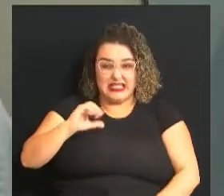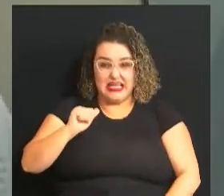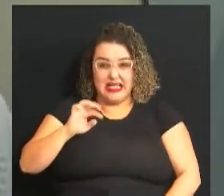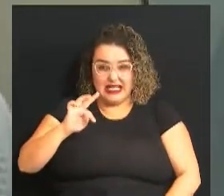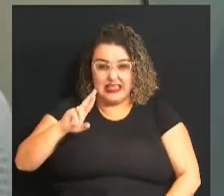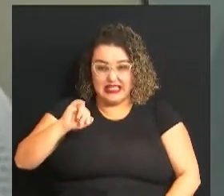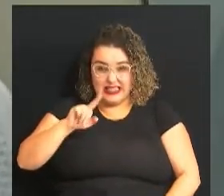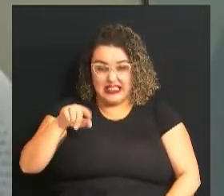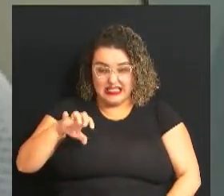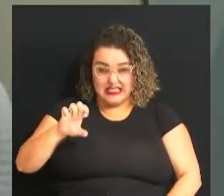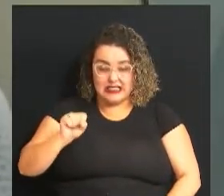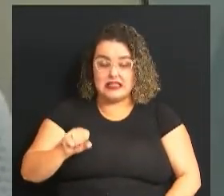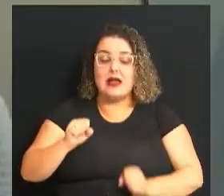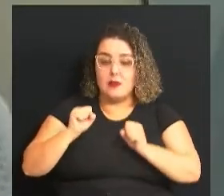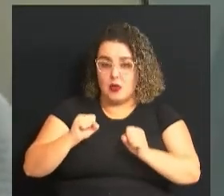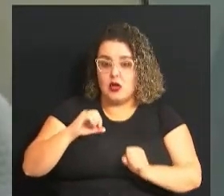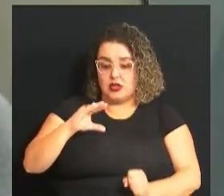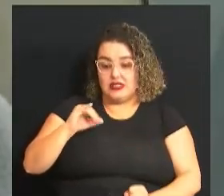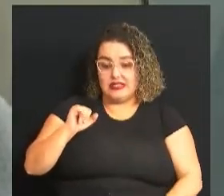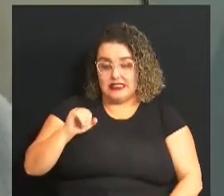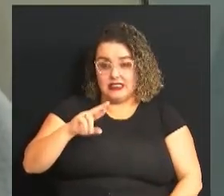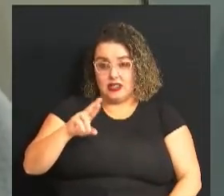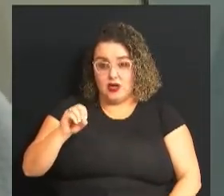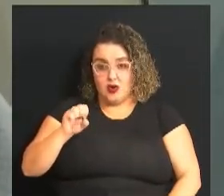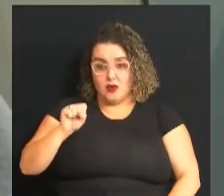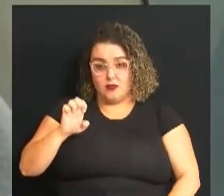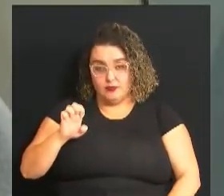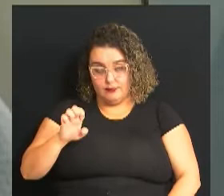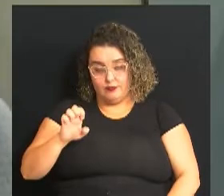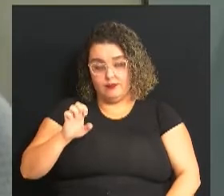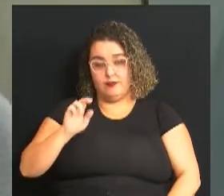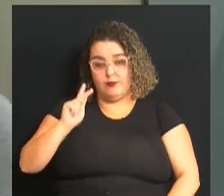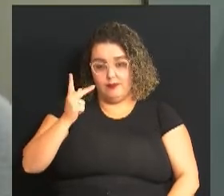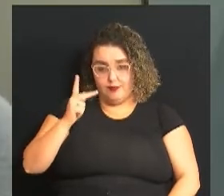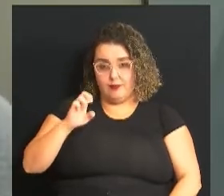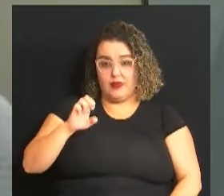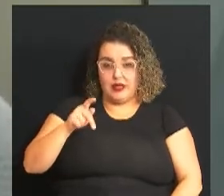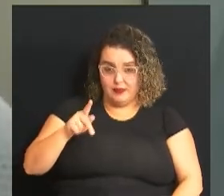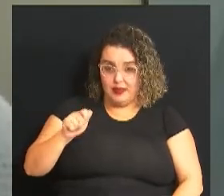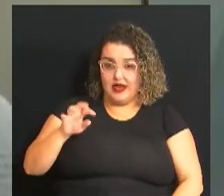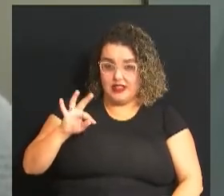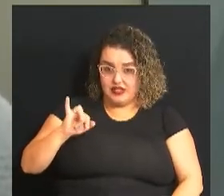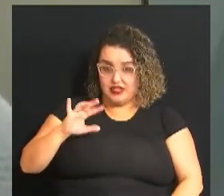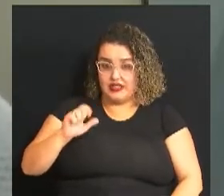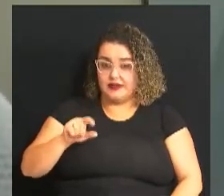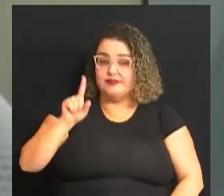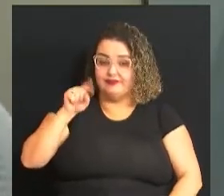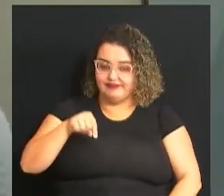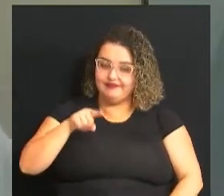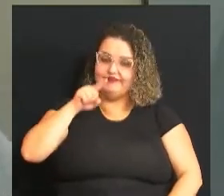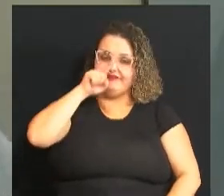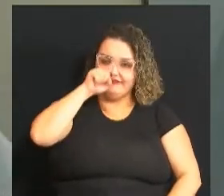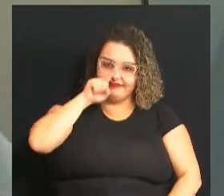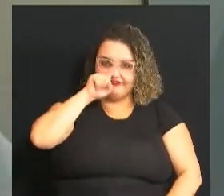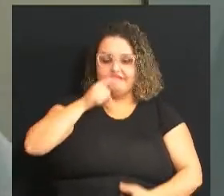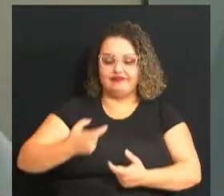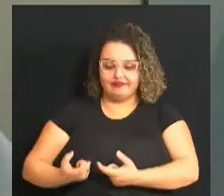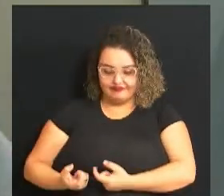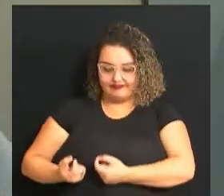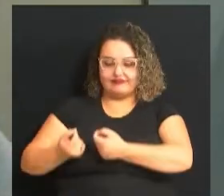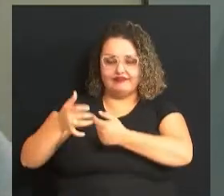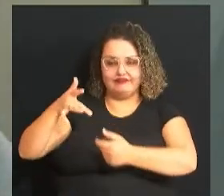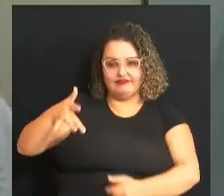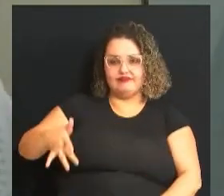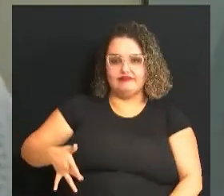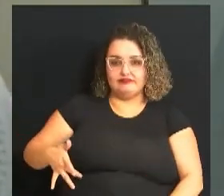hepática, e a cirrose hepática é o principal fator de risco para o câncer de fígado. Eu até ia